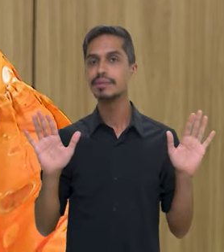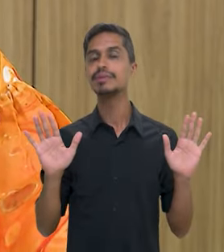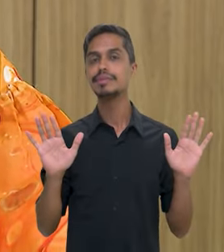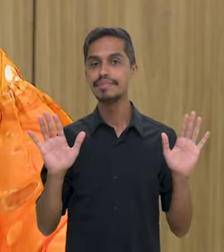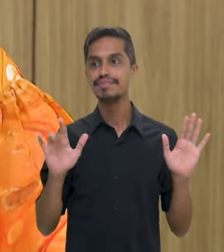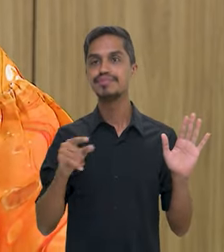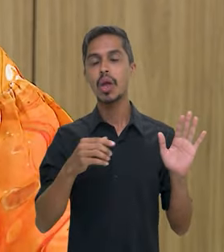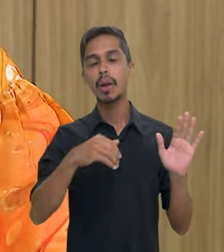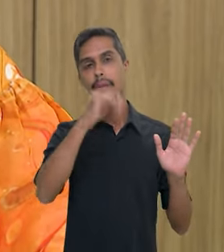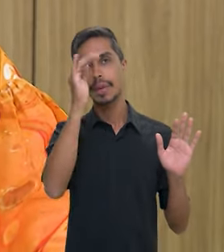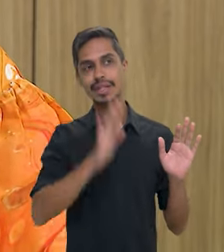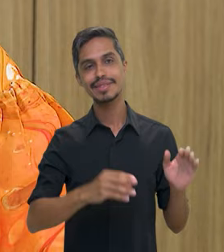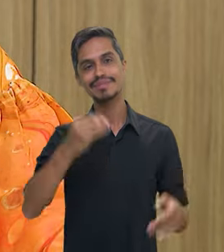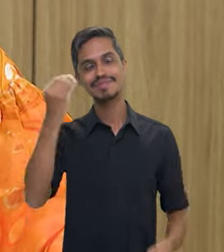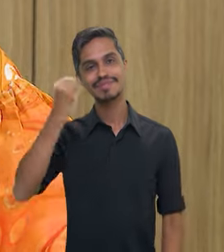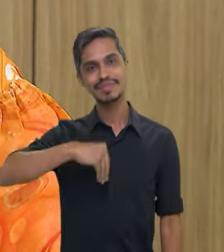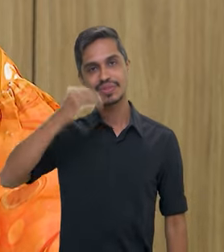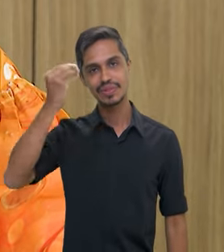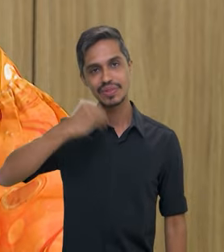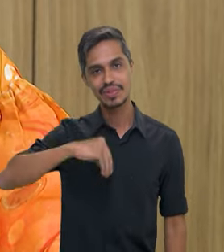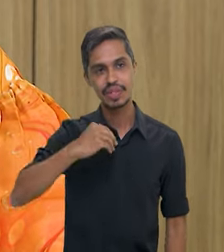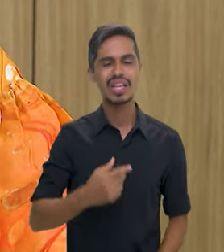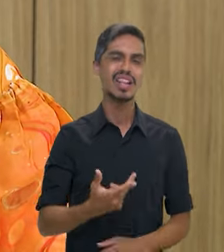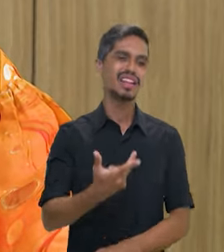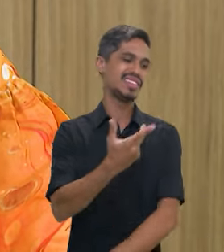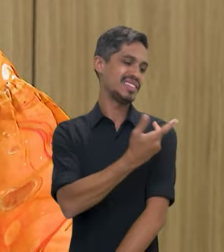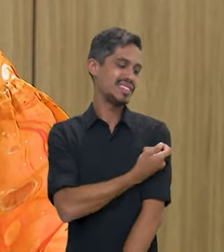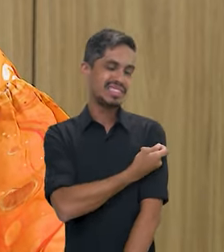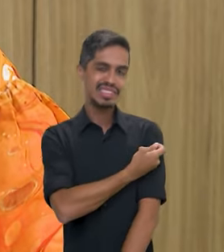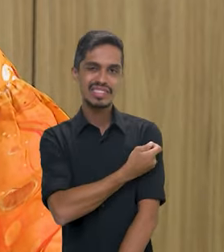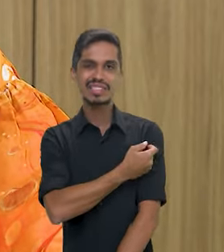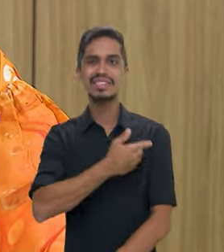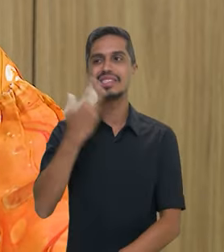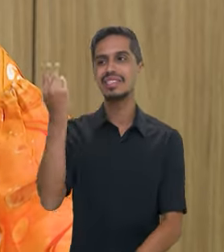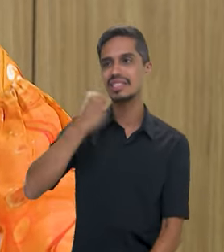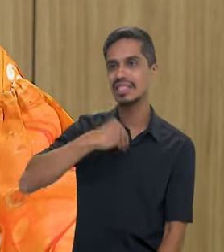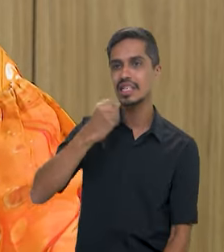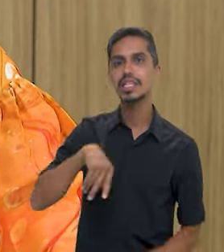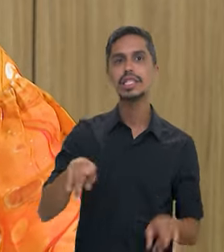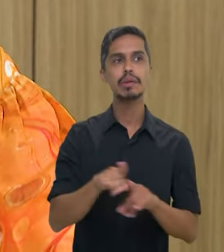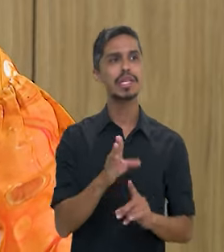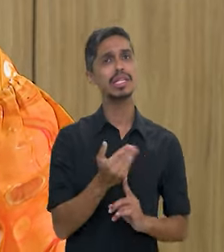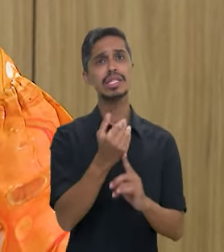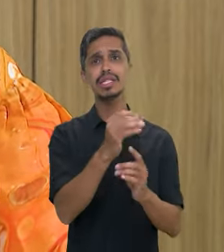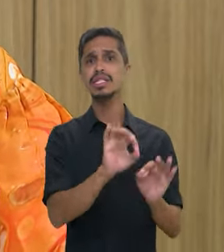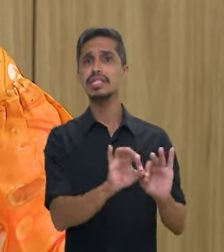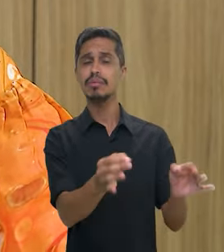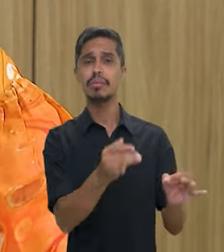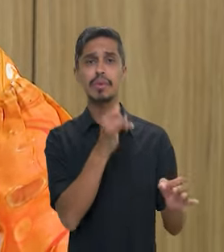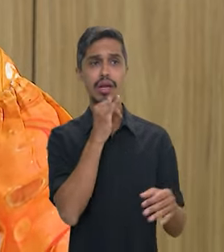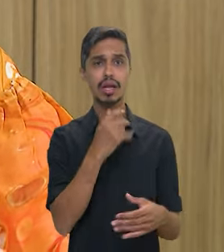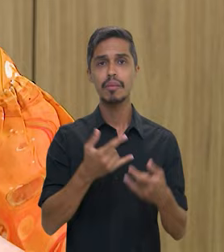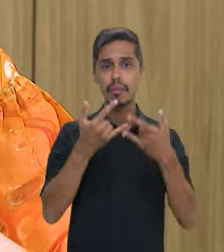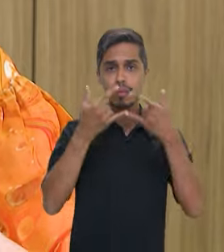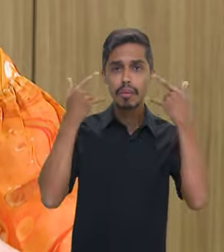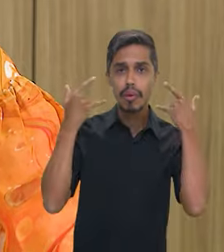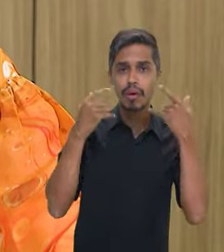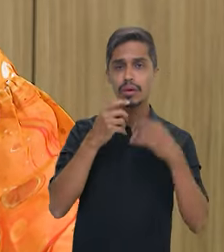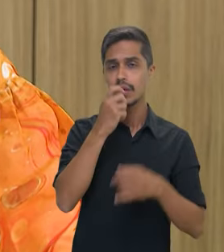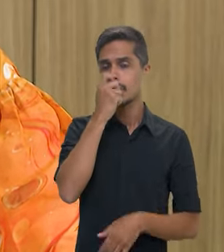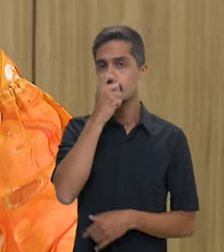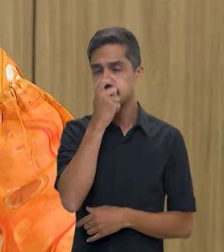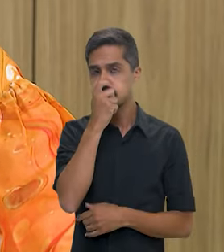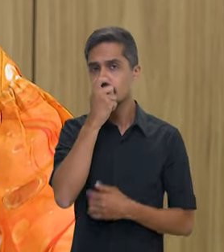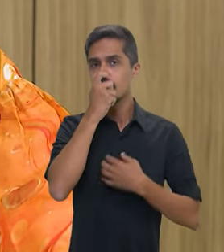população, quanto o Brasil foi vulnerável, desde vacinas até tecnologias mais simples, como